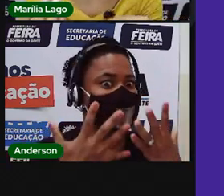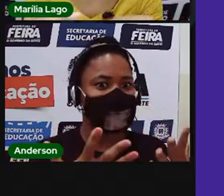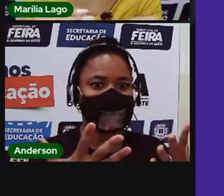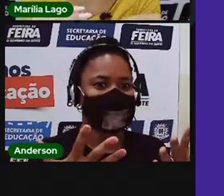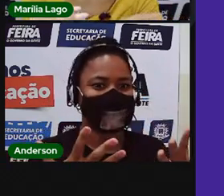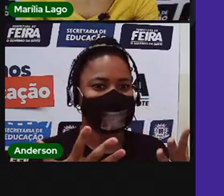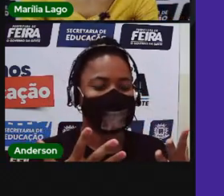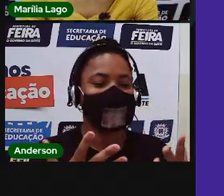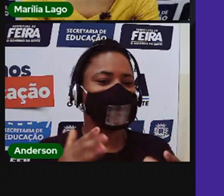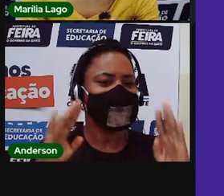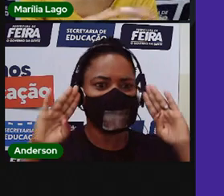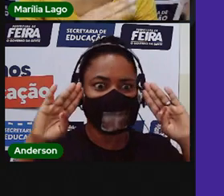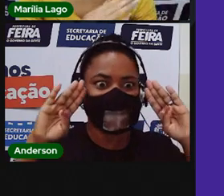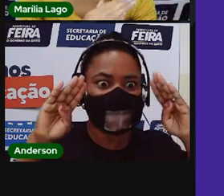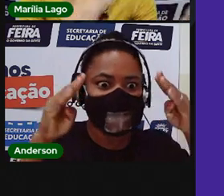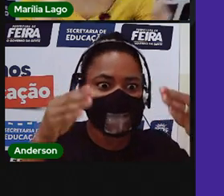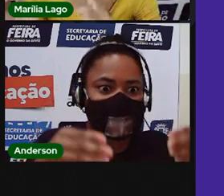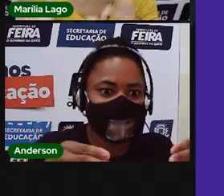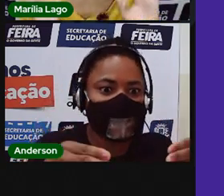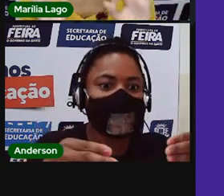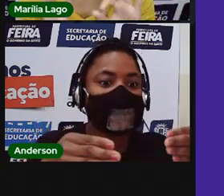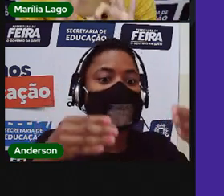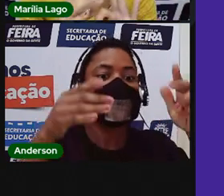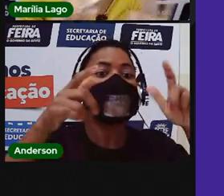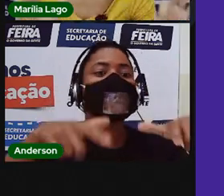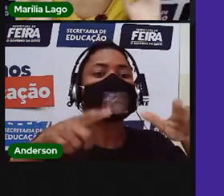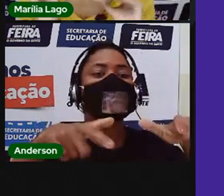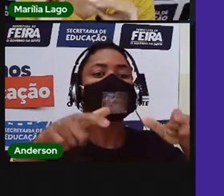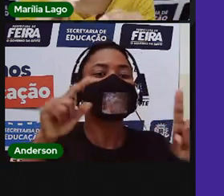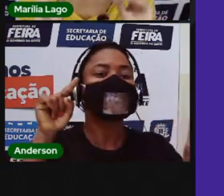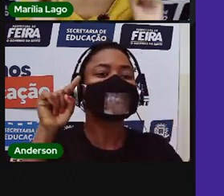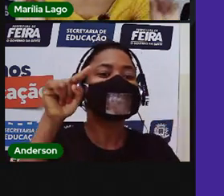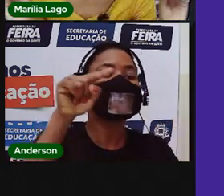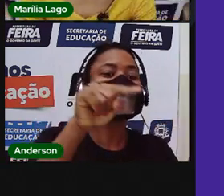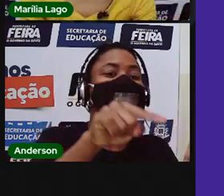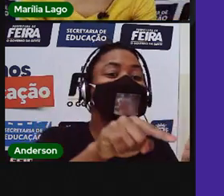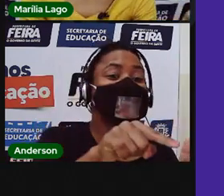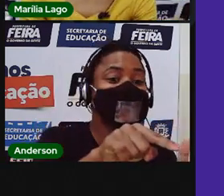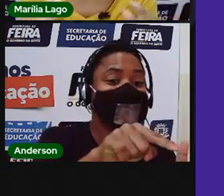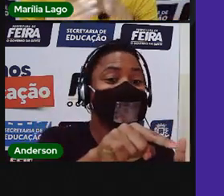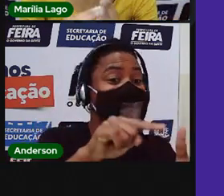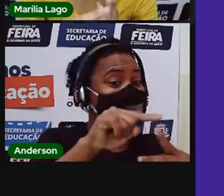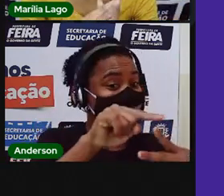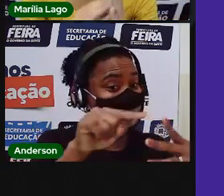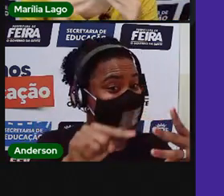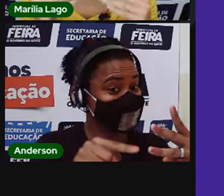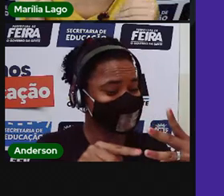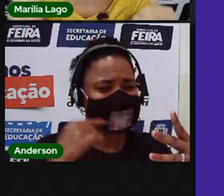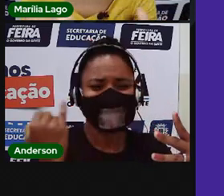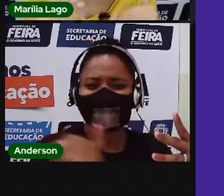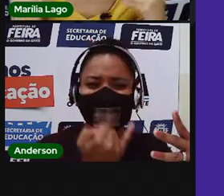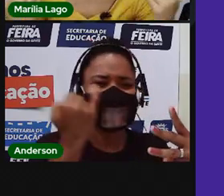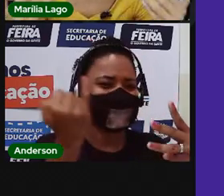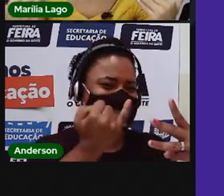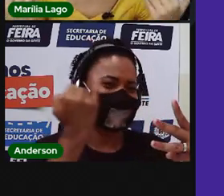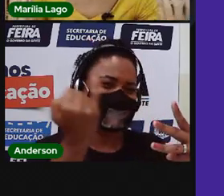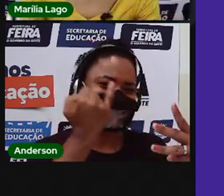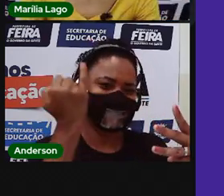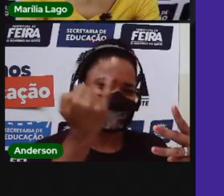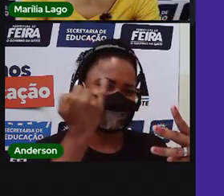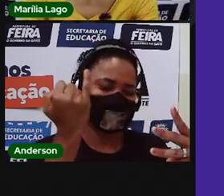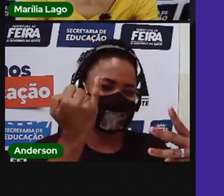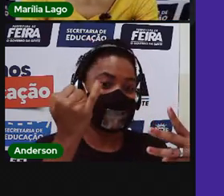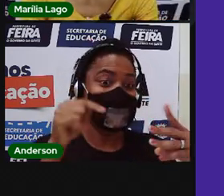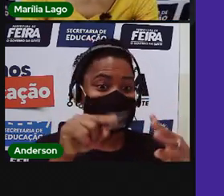quero chegar, né? Então, tudo isso, essas três perguntas são fundamentais para você conseguir alcançar os